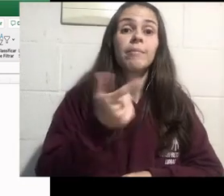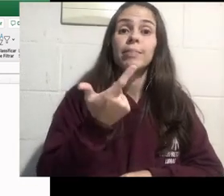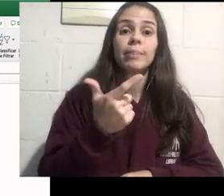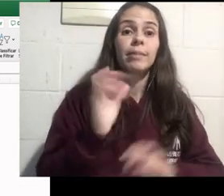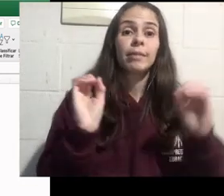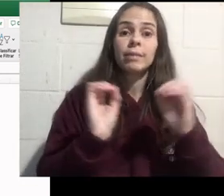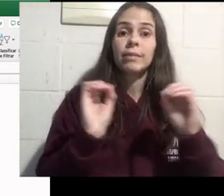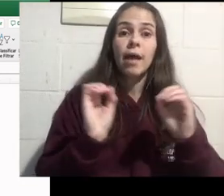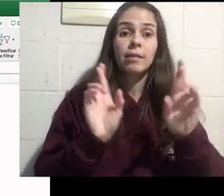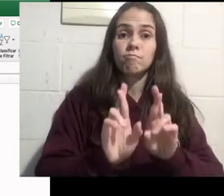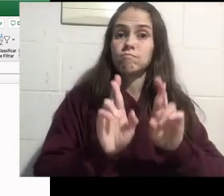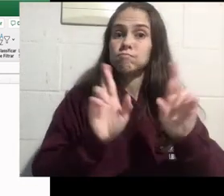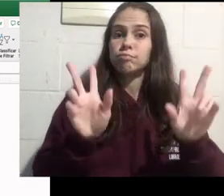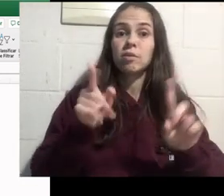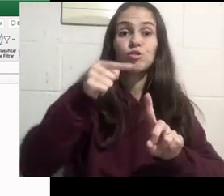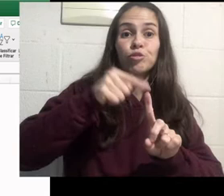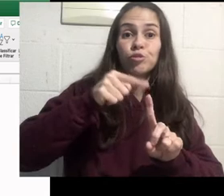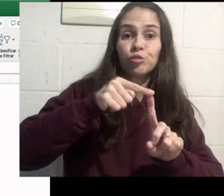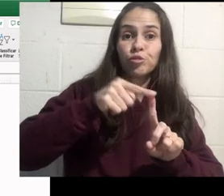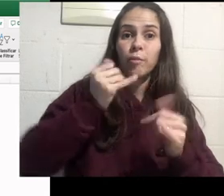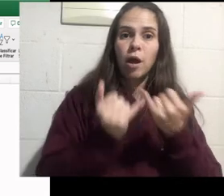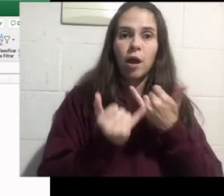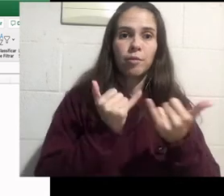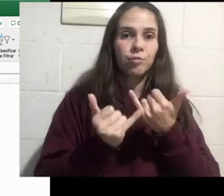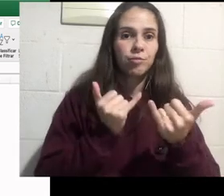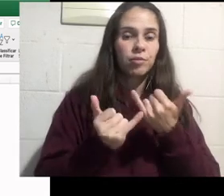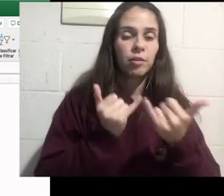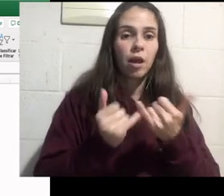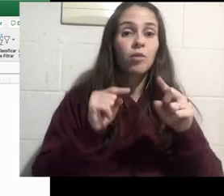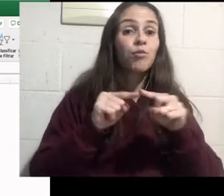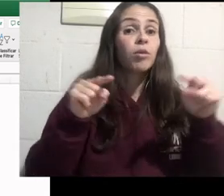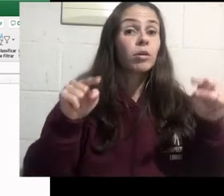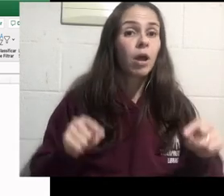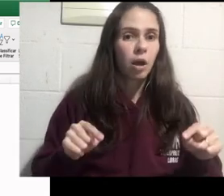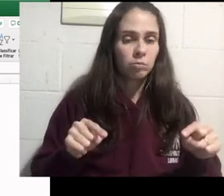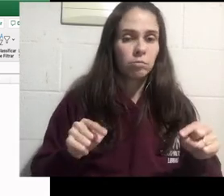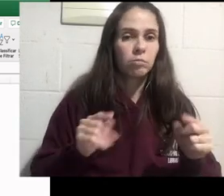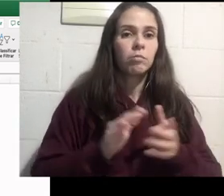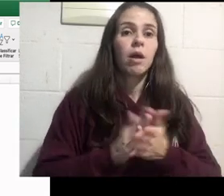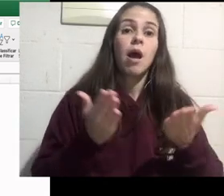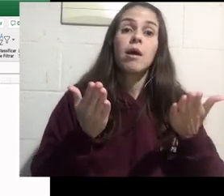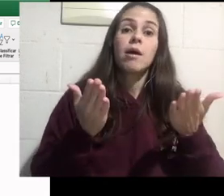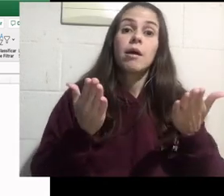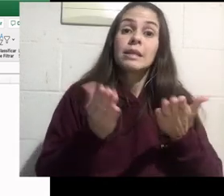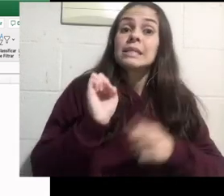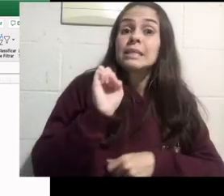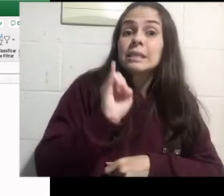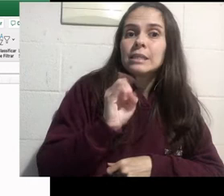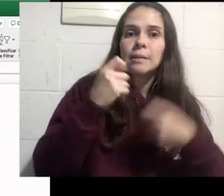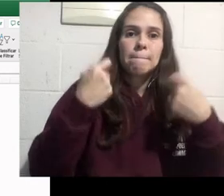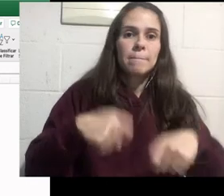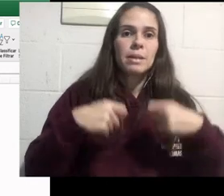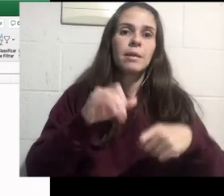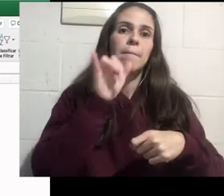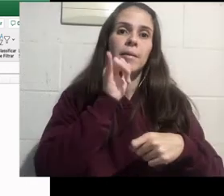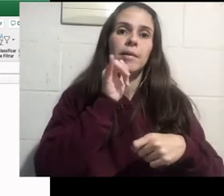distinção entre tipos de atividades que esses outros colaboradores vão desenvolver. Agora, se a gente tivesse, o que vai